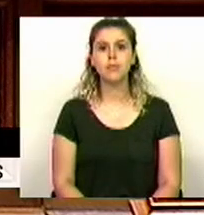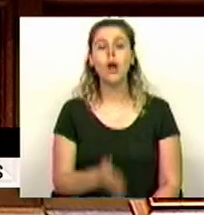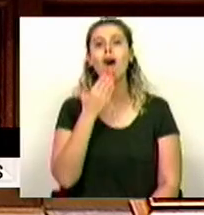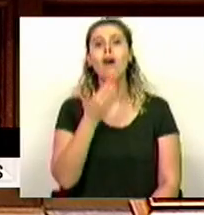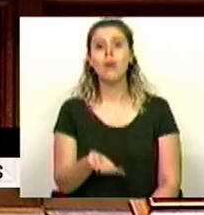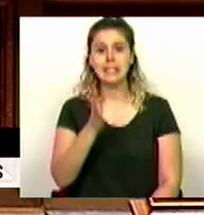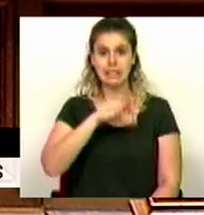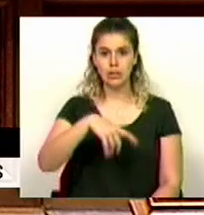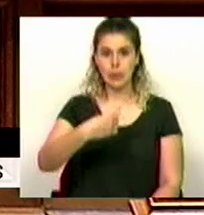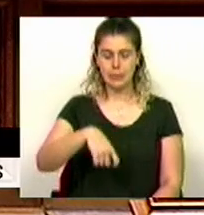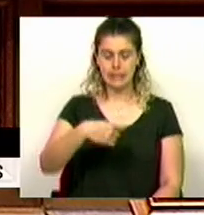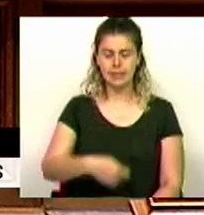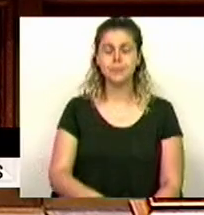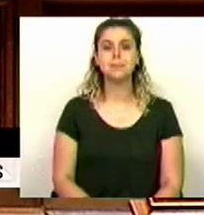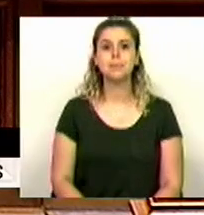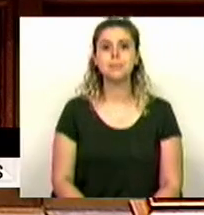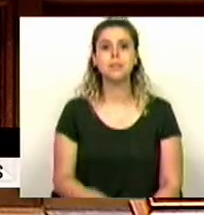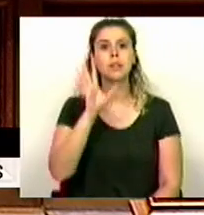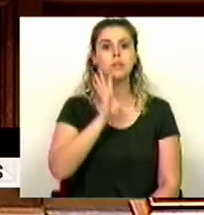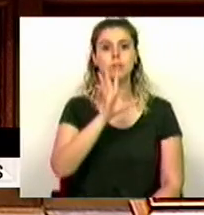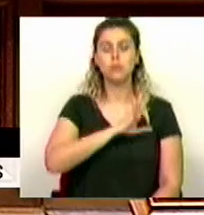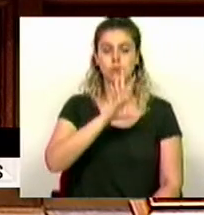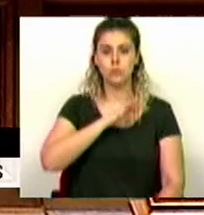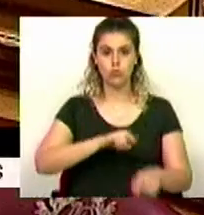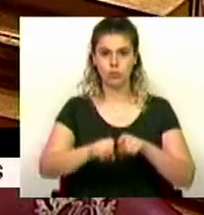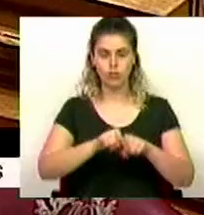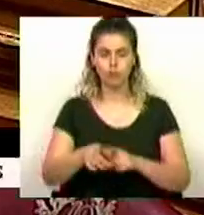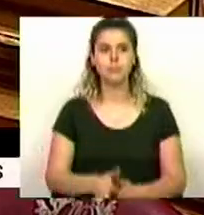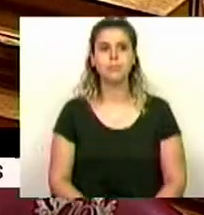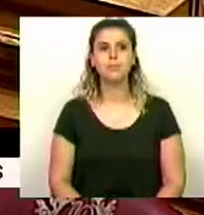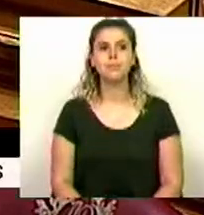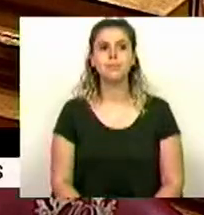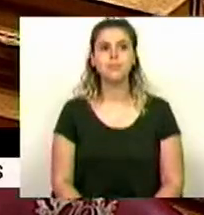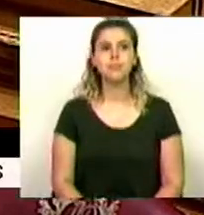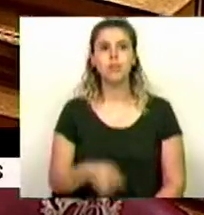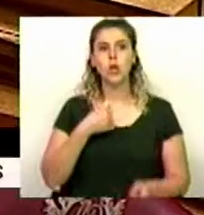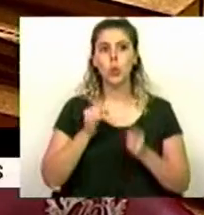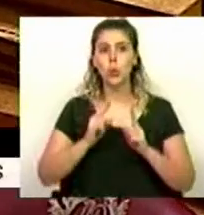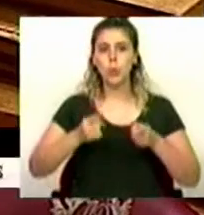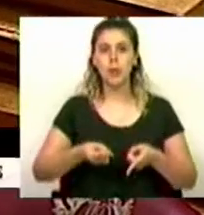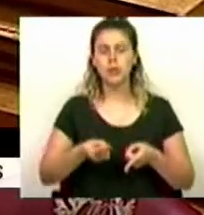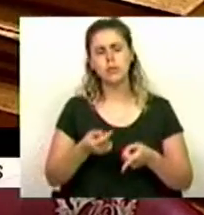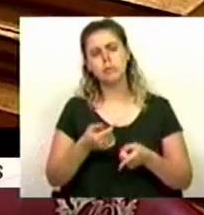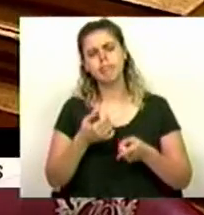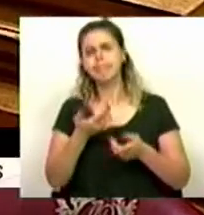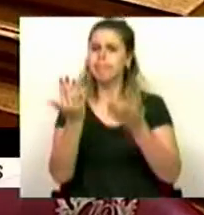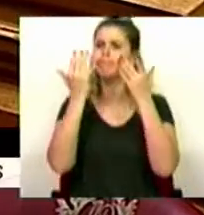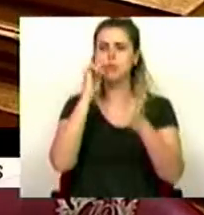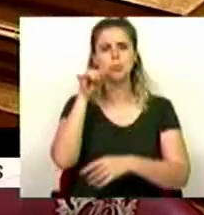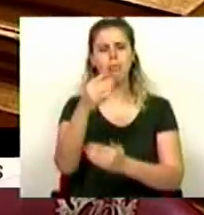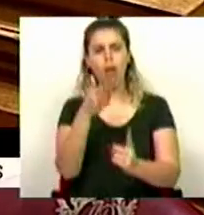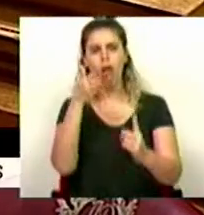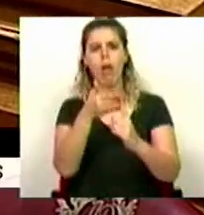Obrigada, Sr. Presidente, Sras. E Srs. Deputados. Começo por endereçar uma saudação